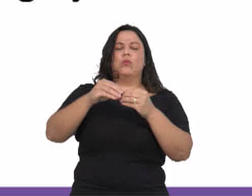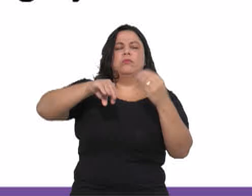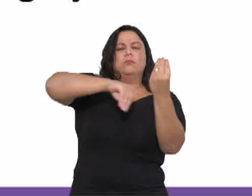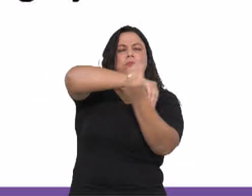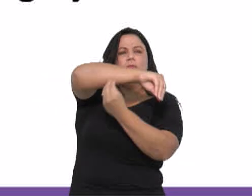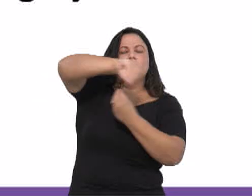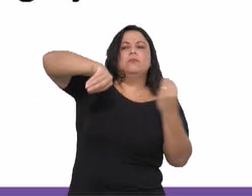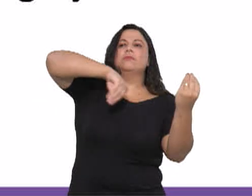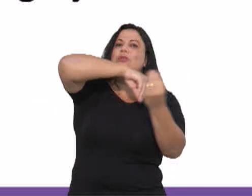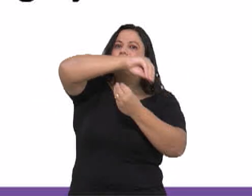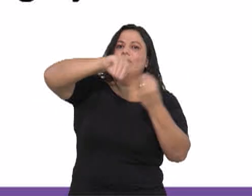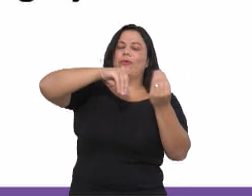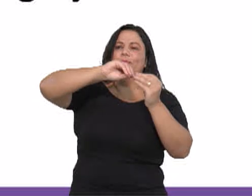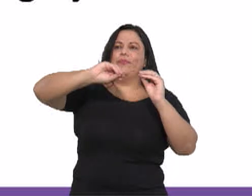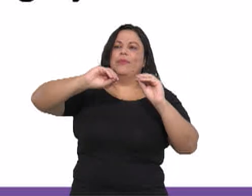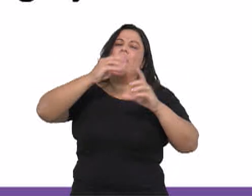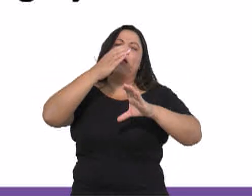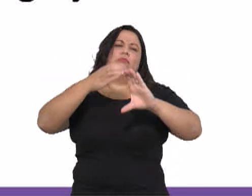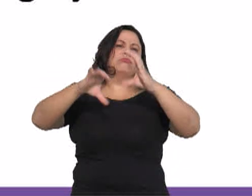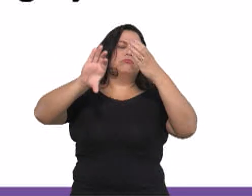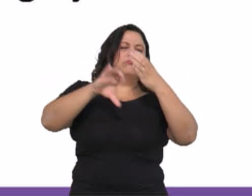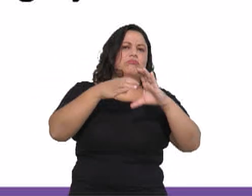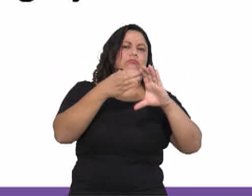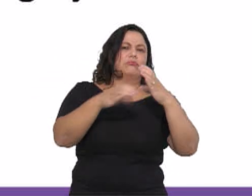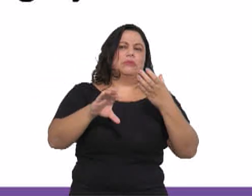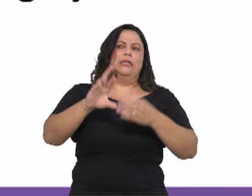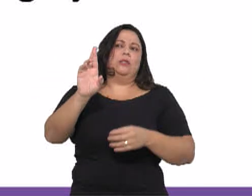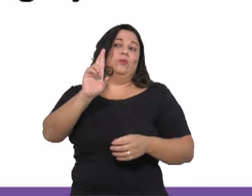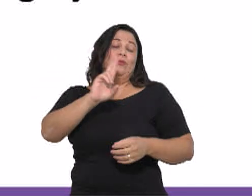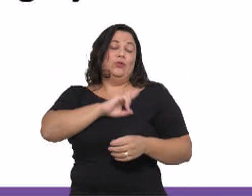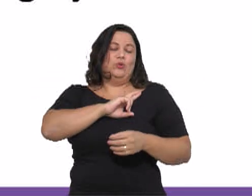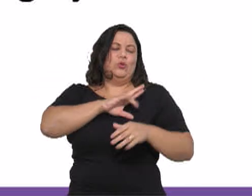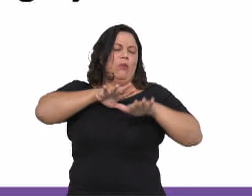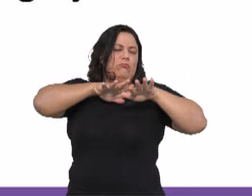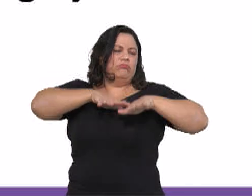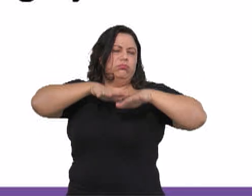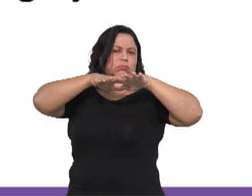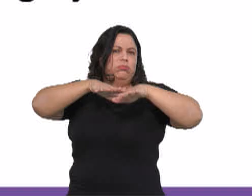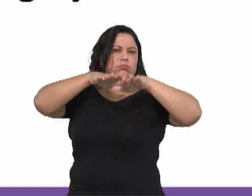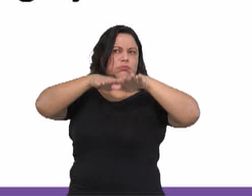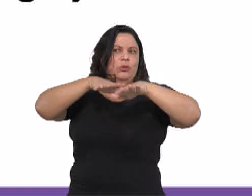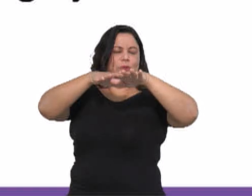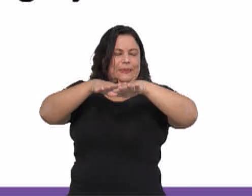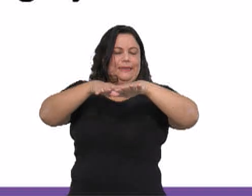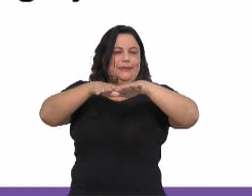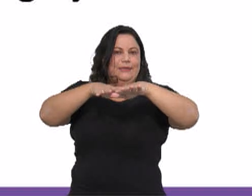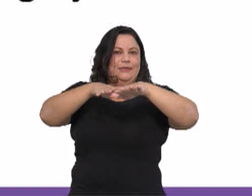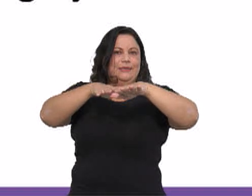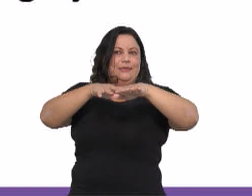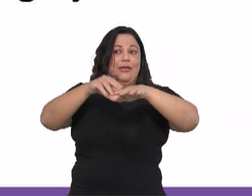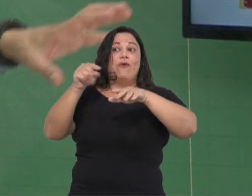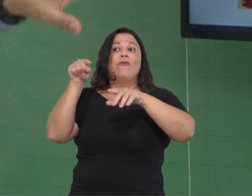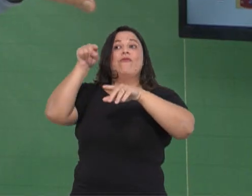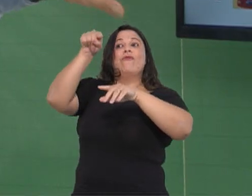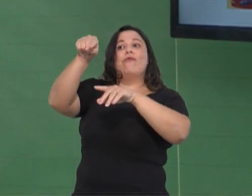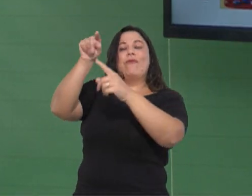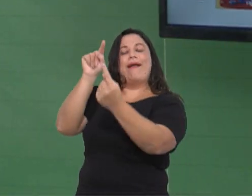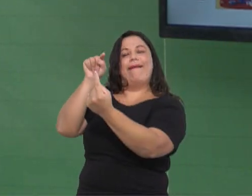danças, cantos religiosos, uma procissão que acaba sempre na porta da igreja. Então, novamente um